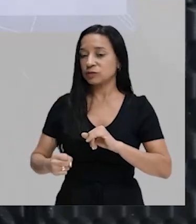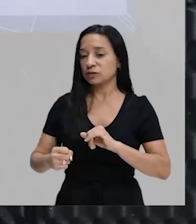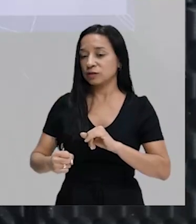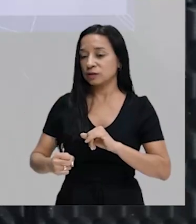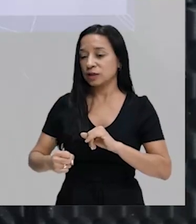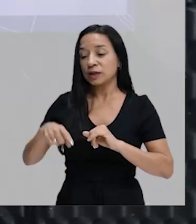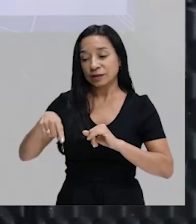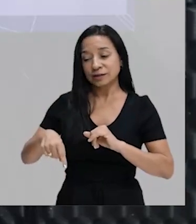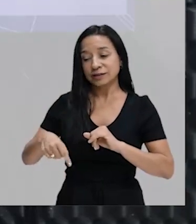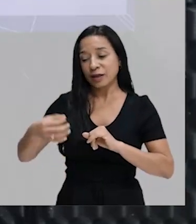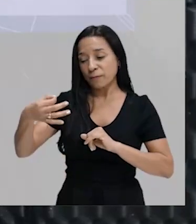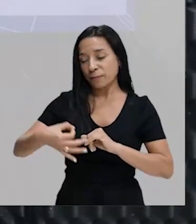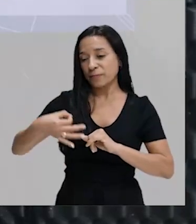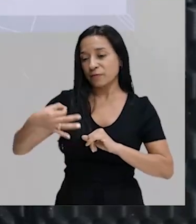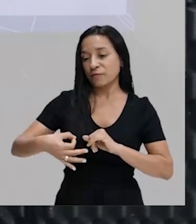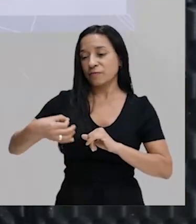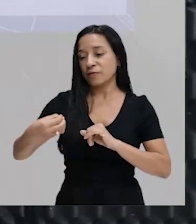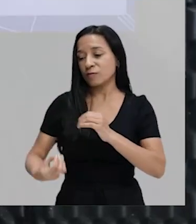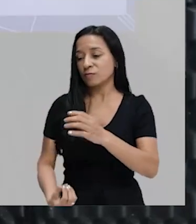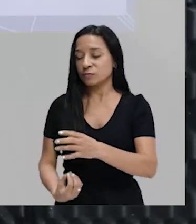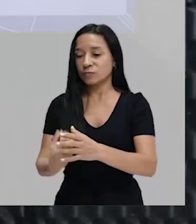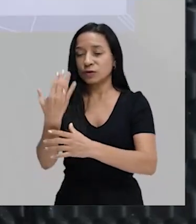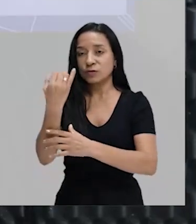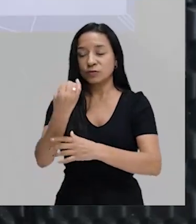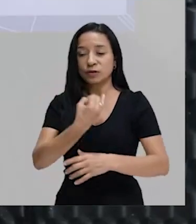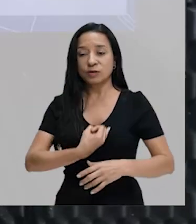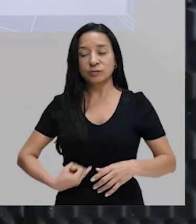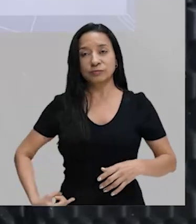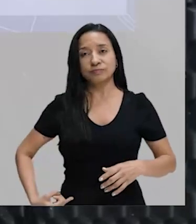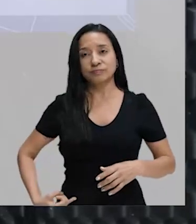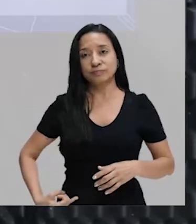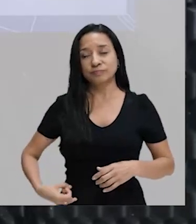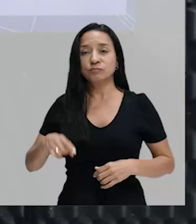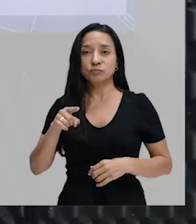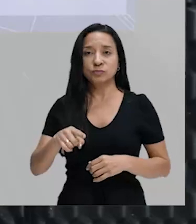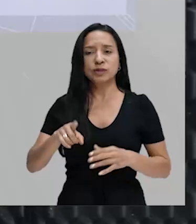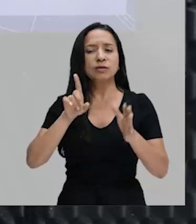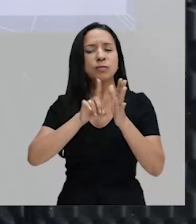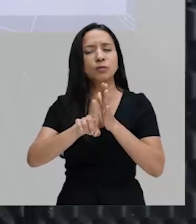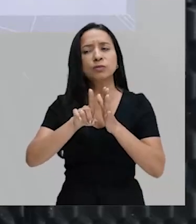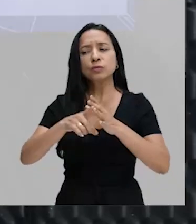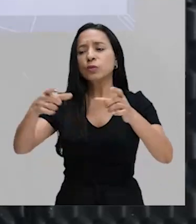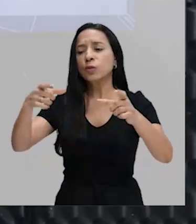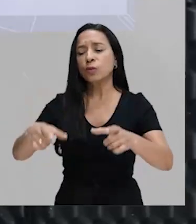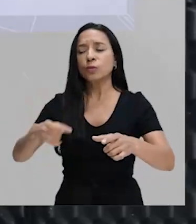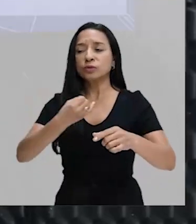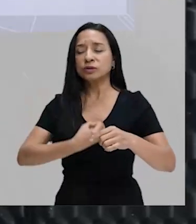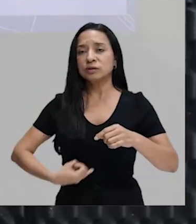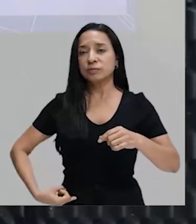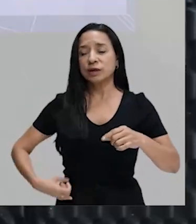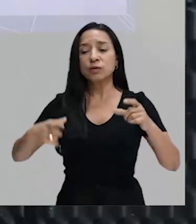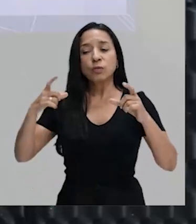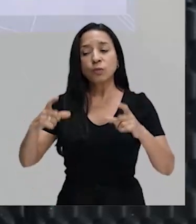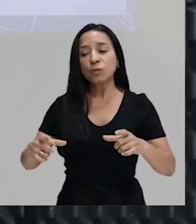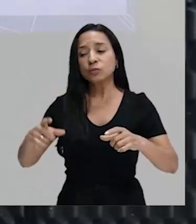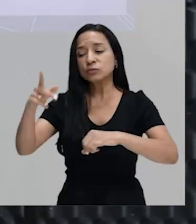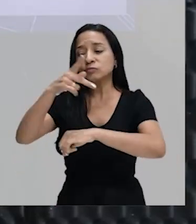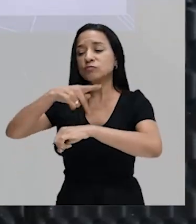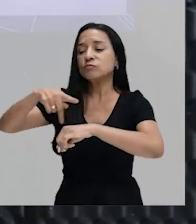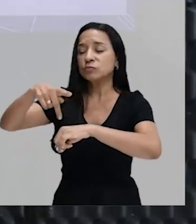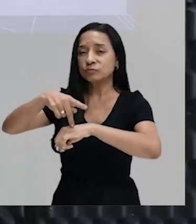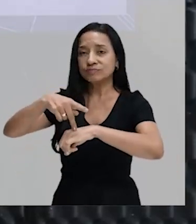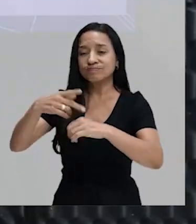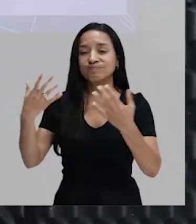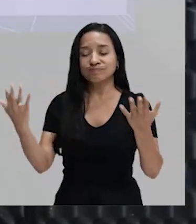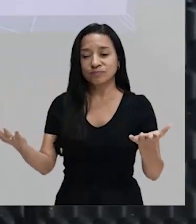para fundar um império. Vocês devem estar se perguntando, mas aonde é que é esse império? Aonde é que foi? Em que país,